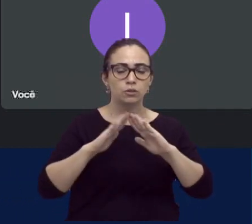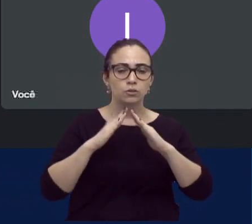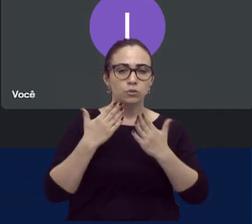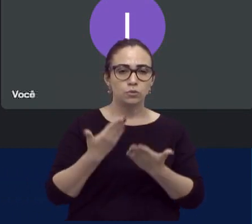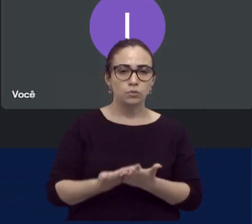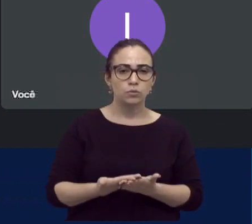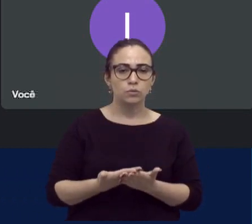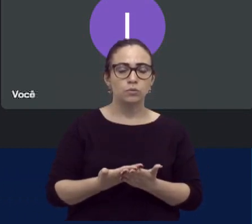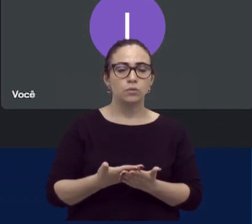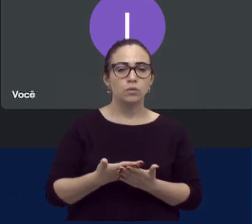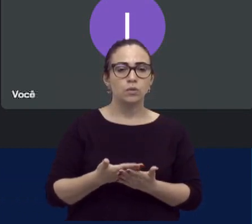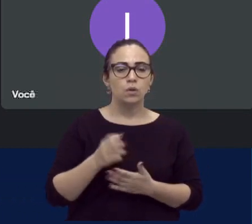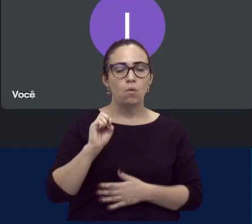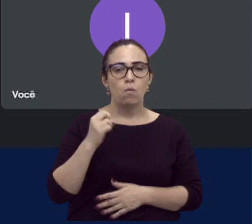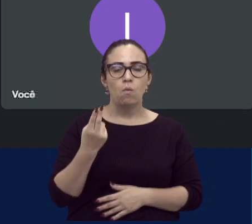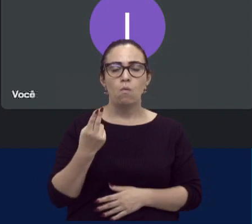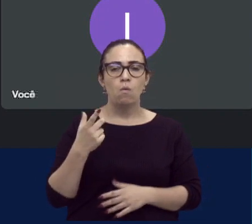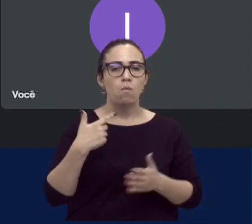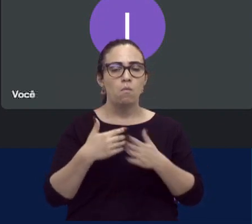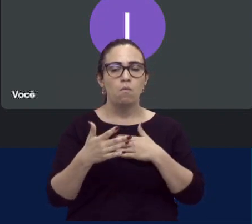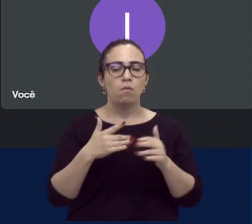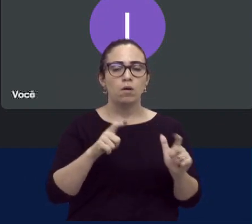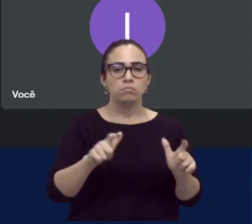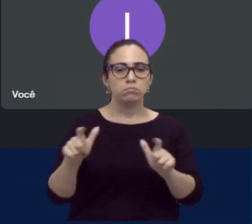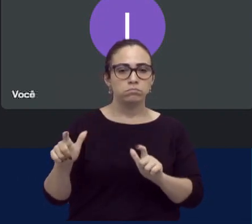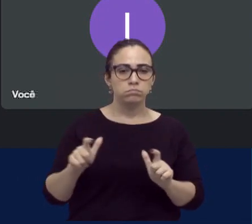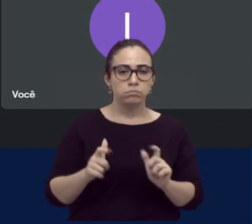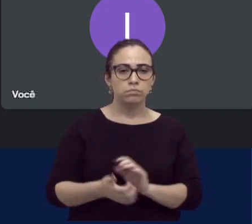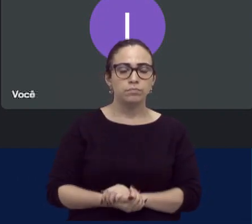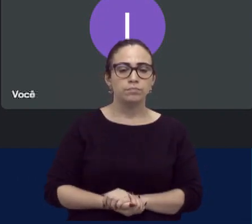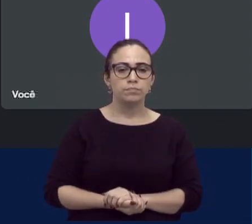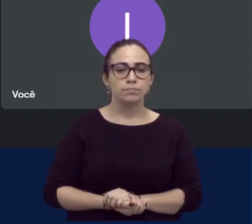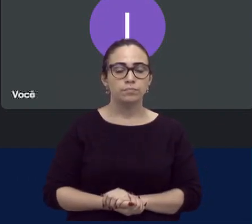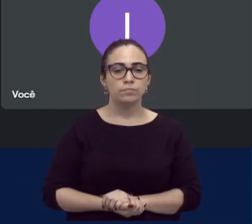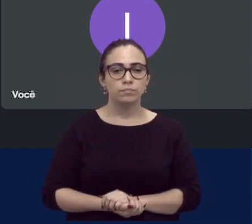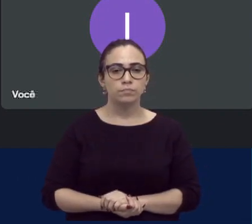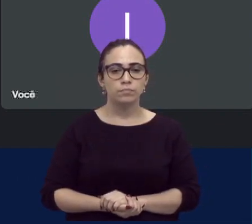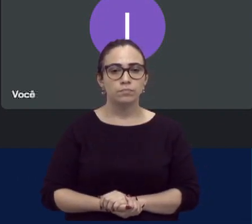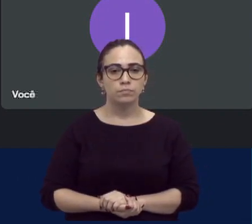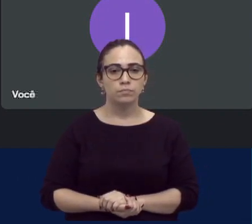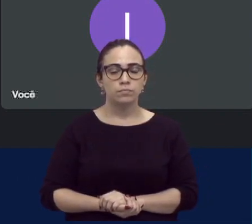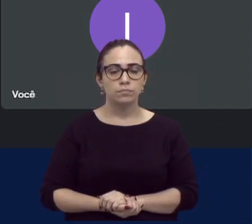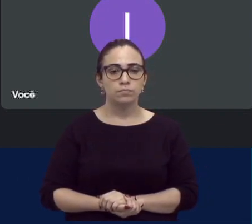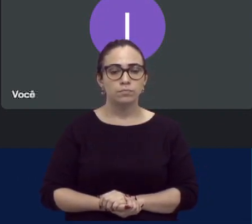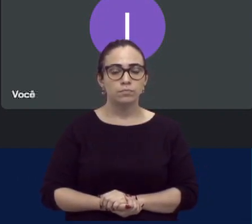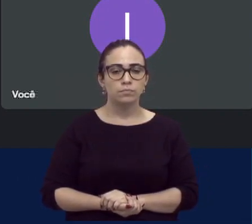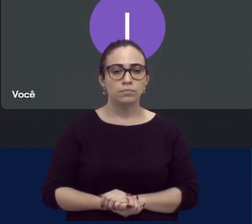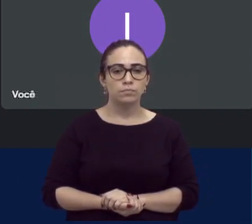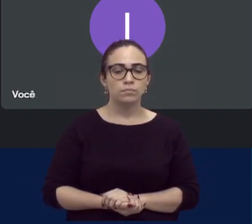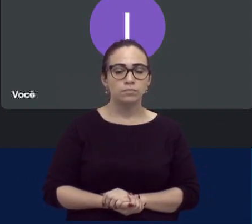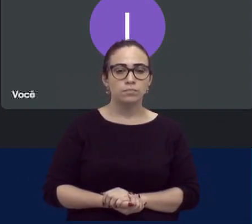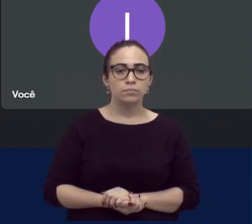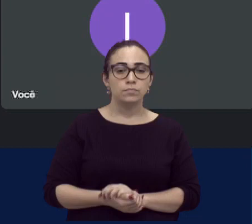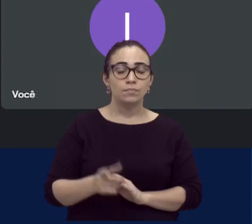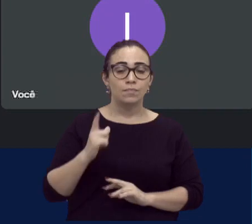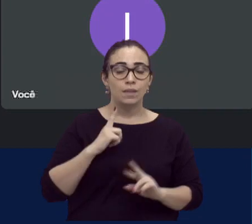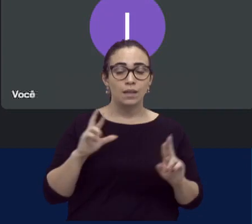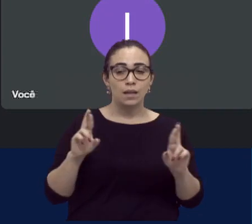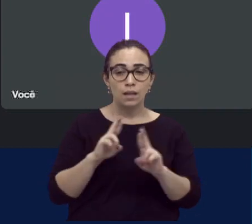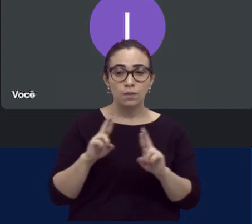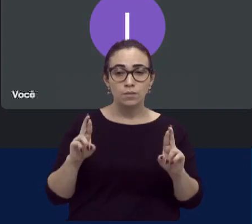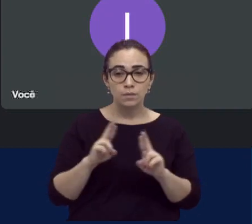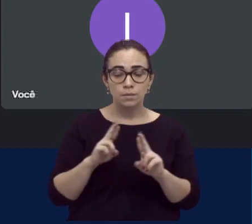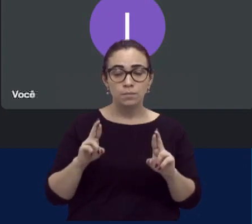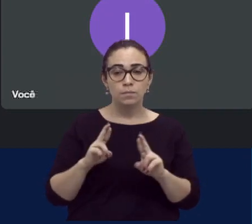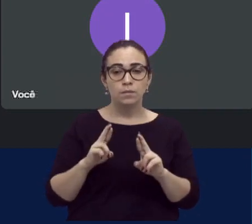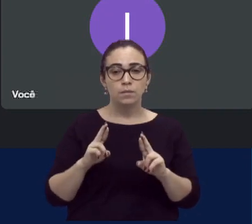nas práticas restaurativas mesmo, toda gestão de relacionamentos, as